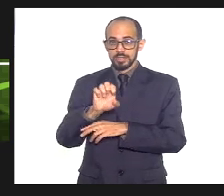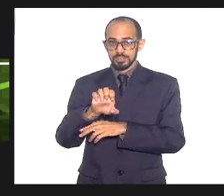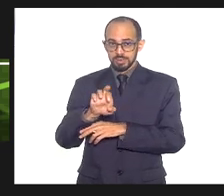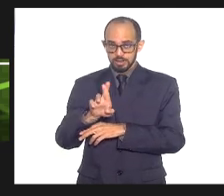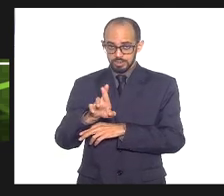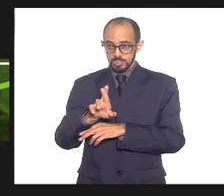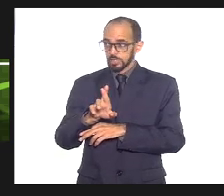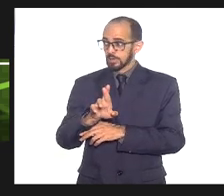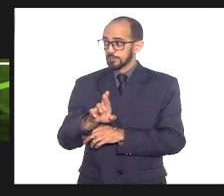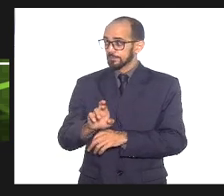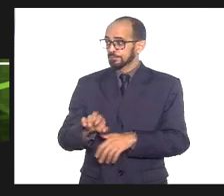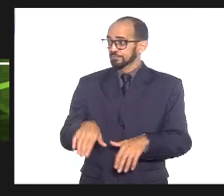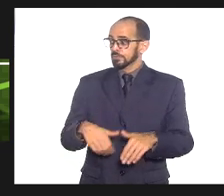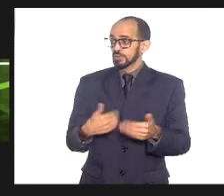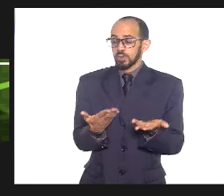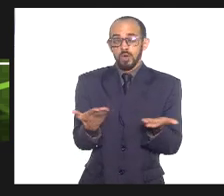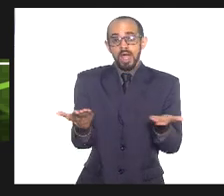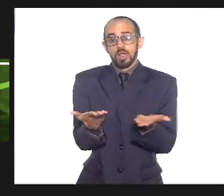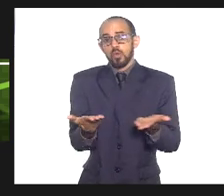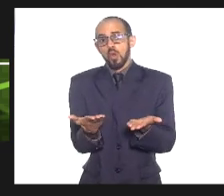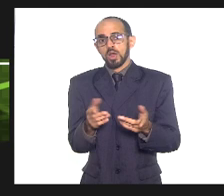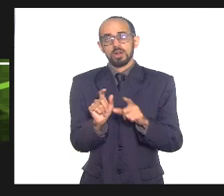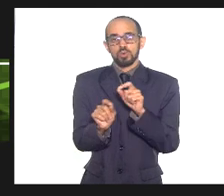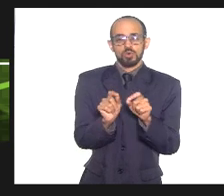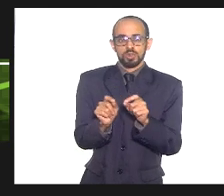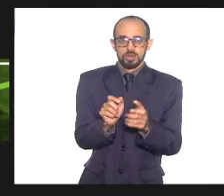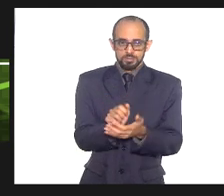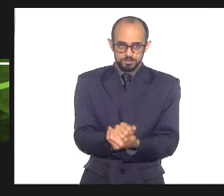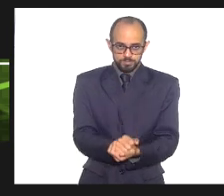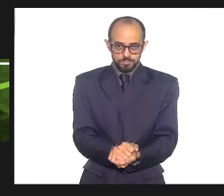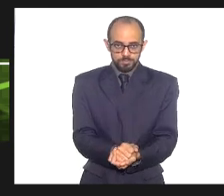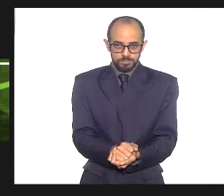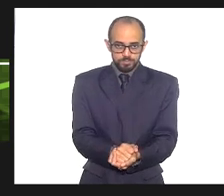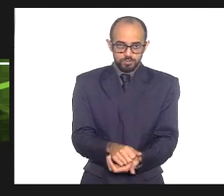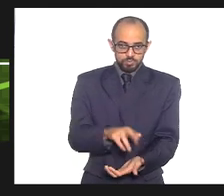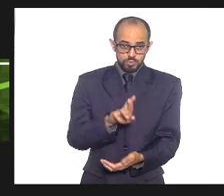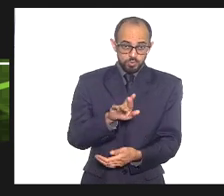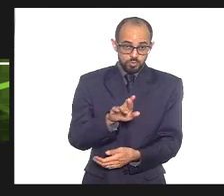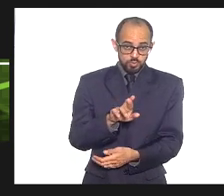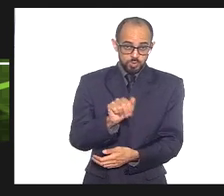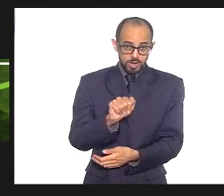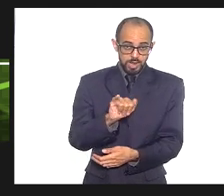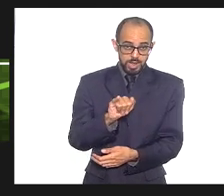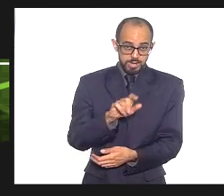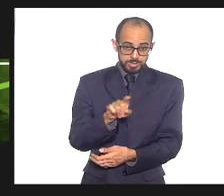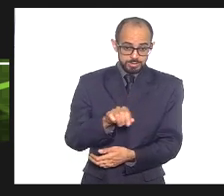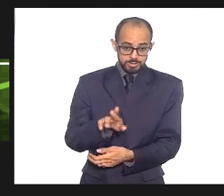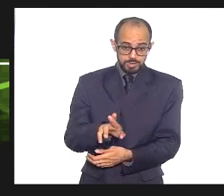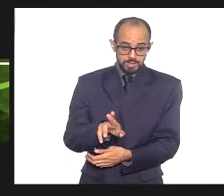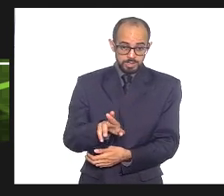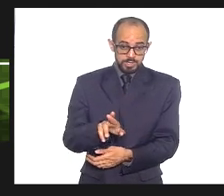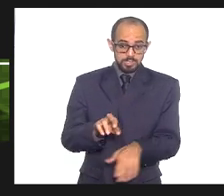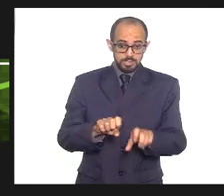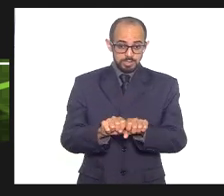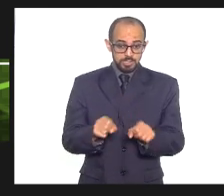Onde nos encontramos nesse momento? O riser que teve a sua ruptura já